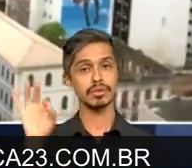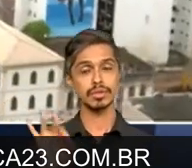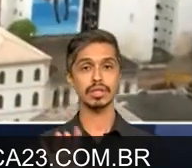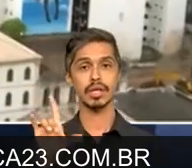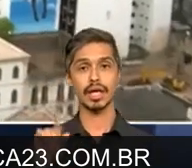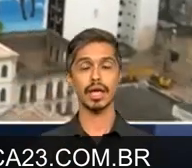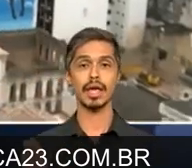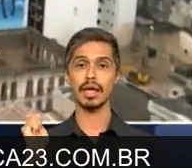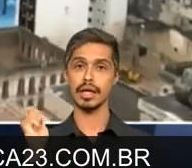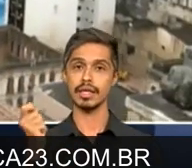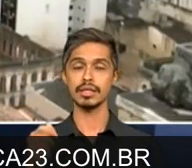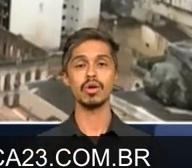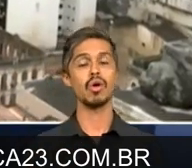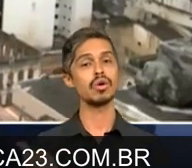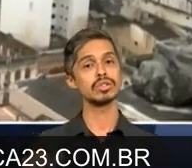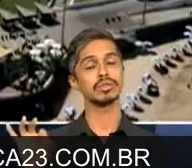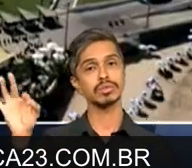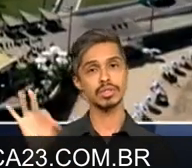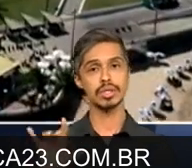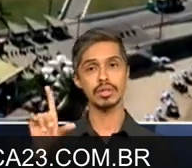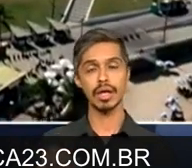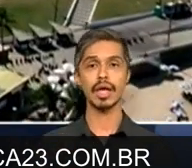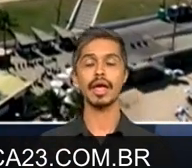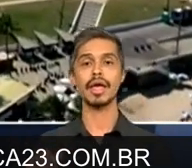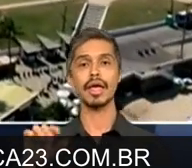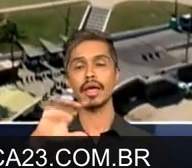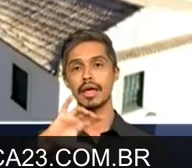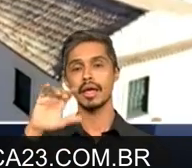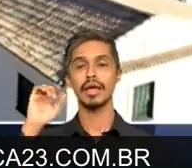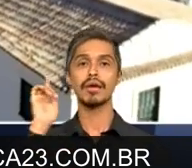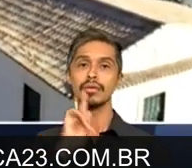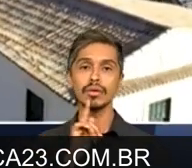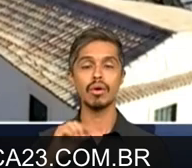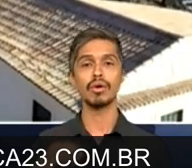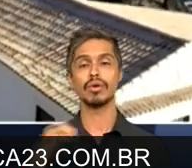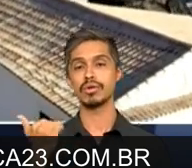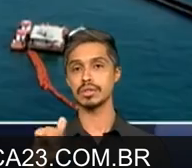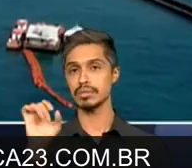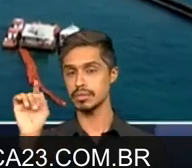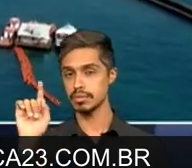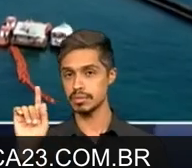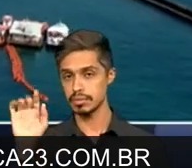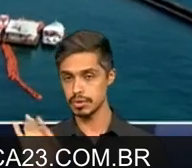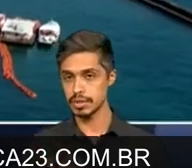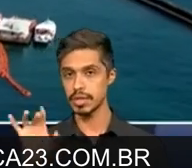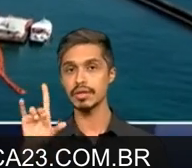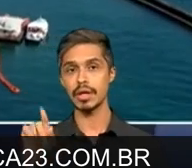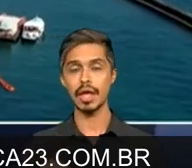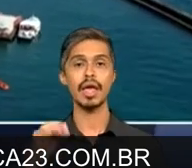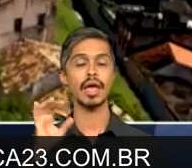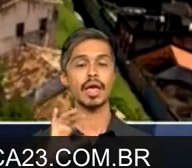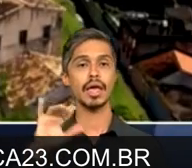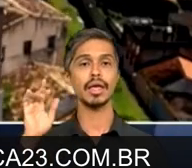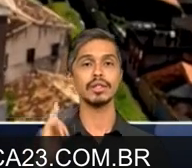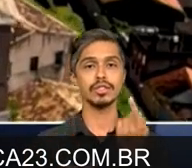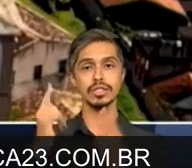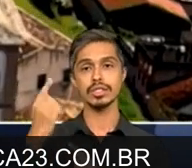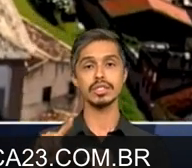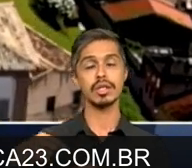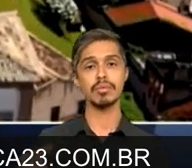argentinos, 11% americanos e 8% chilenos. Em seguida, vieram os paraguaios,